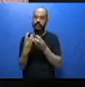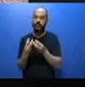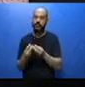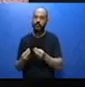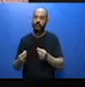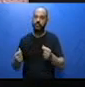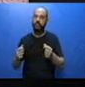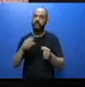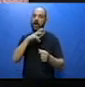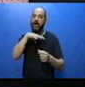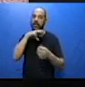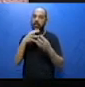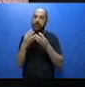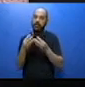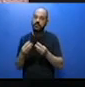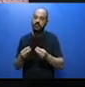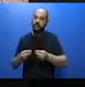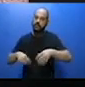ela vai